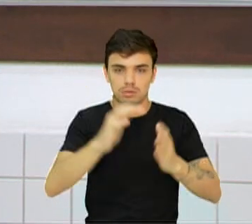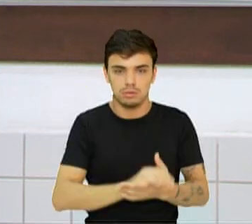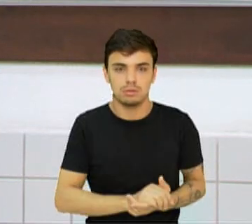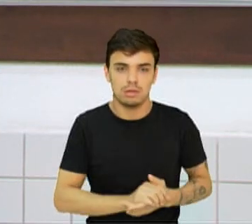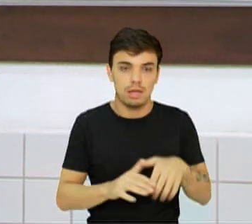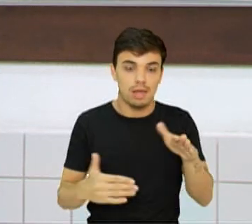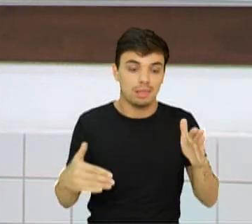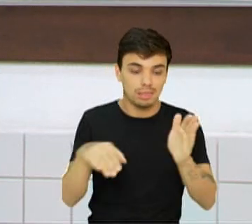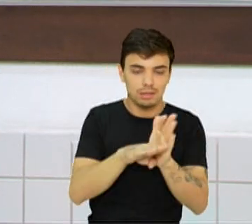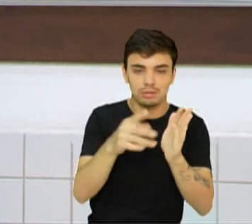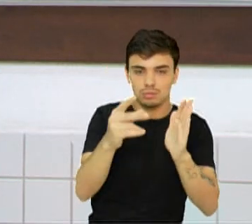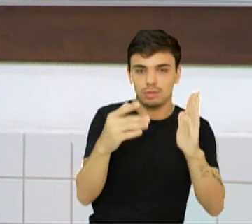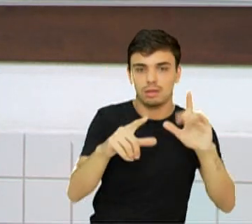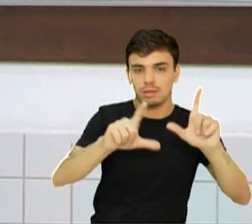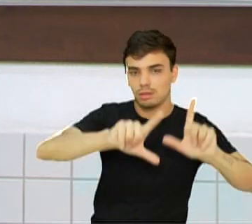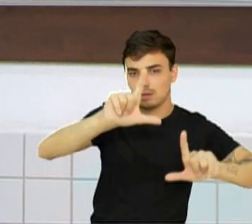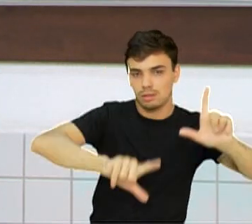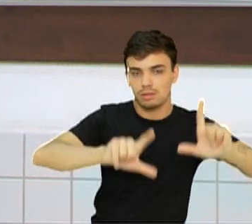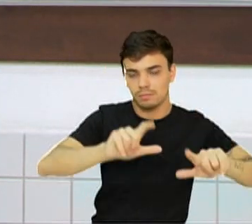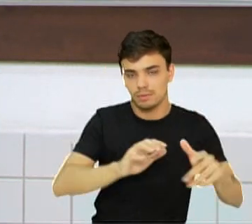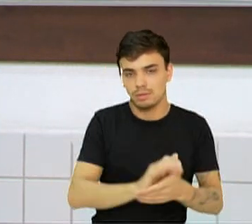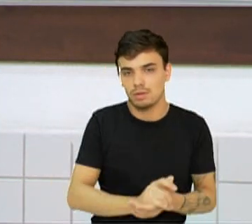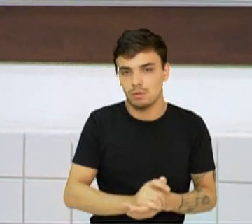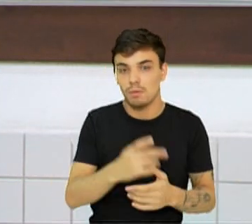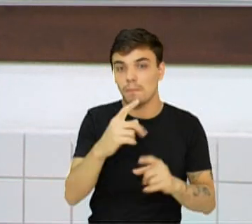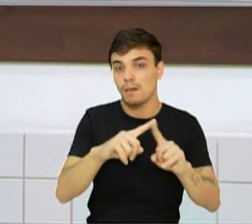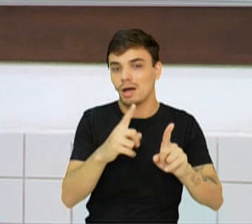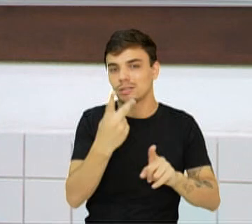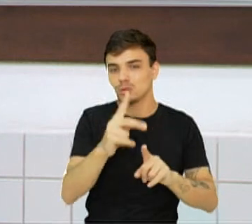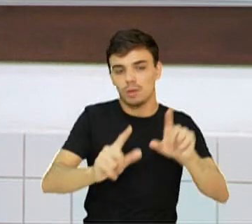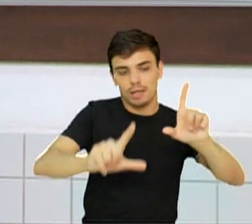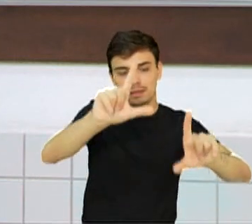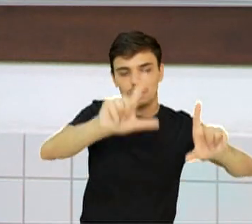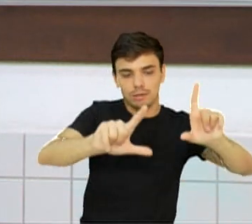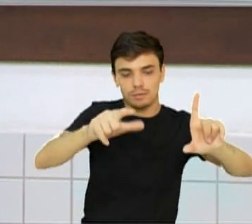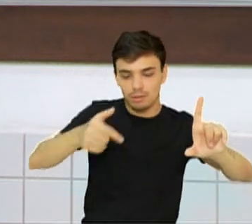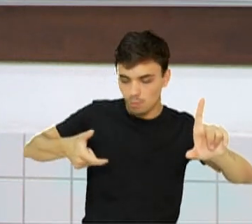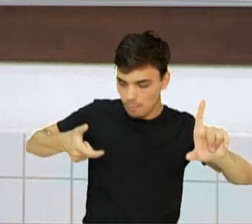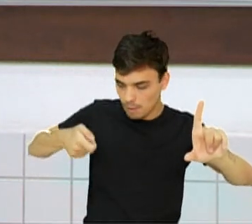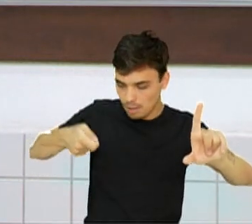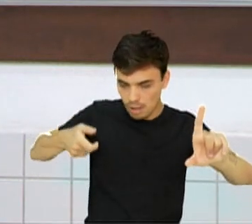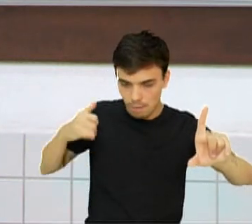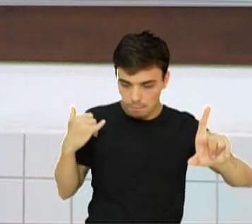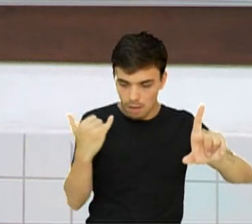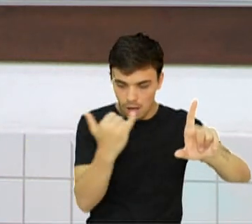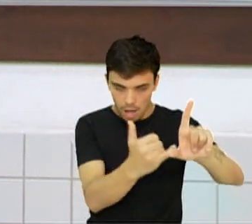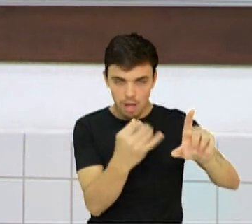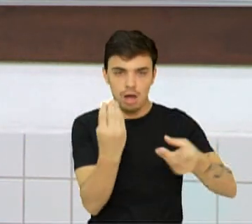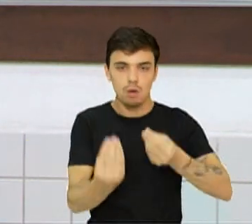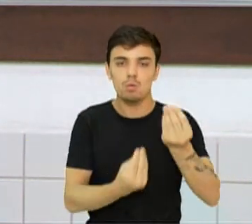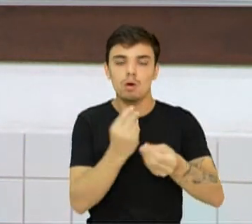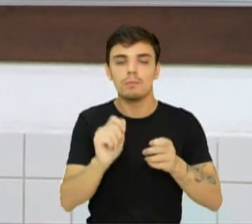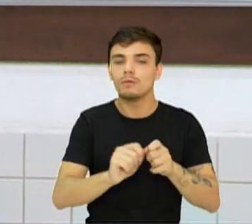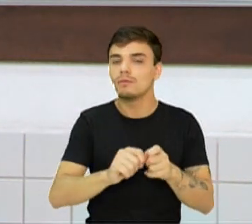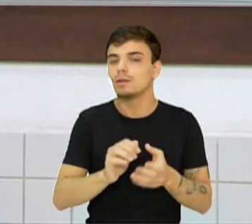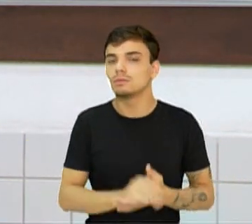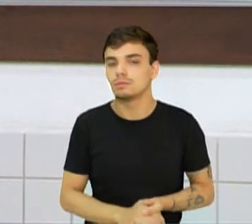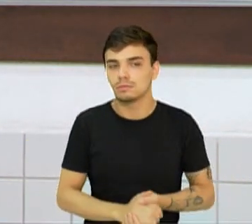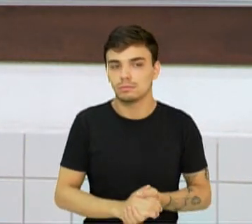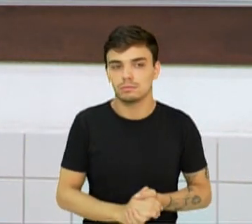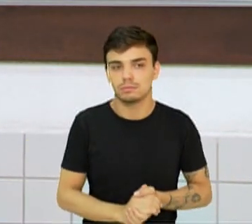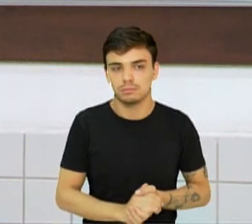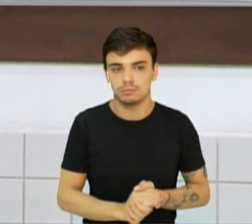até a tua TV. Mas a tua TV quer só enxergar aquele sinal, o sinal do seu controle remoto. E como é que ela faz isso? Com um